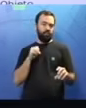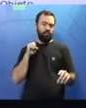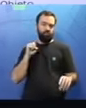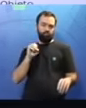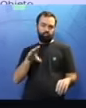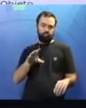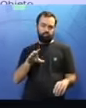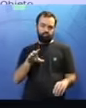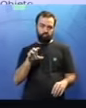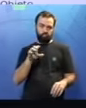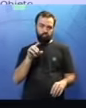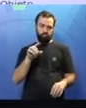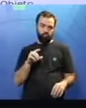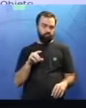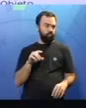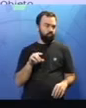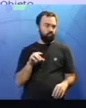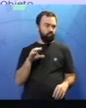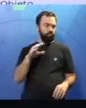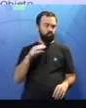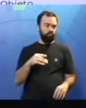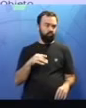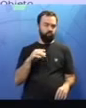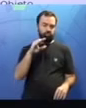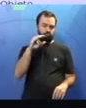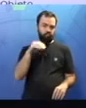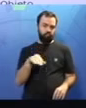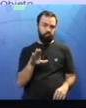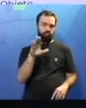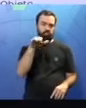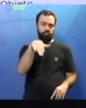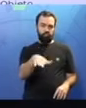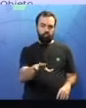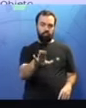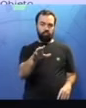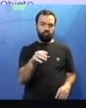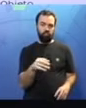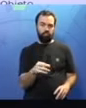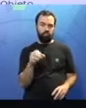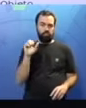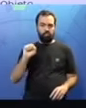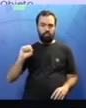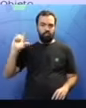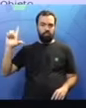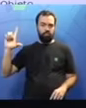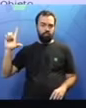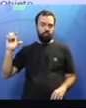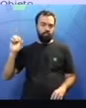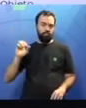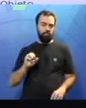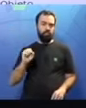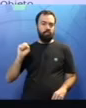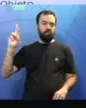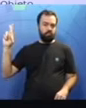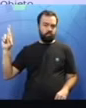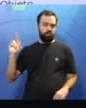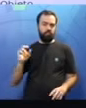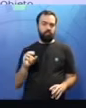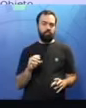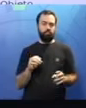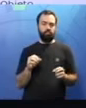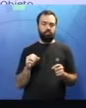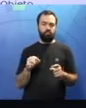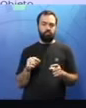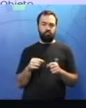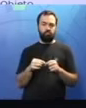propagado através das partículas do ar. Como as partículas do ar elas são longe, espessas uma das